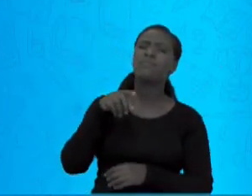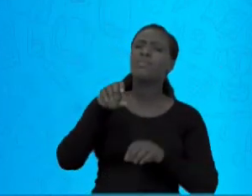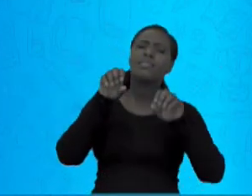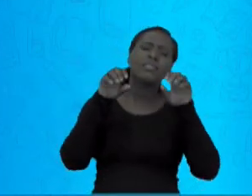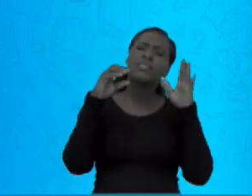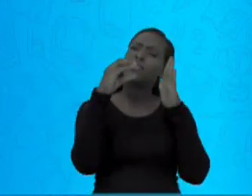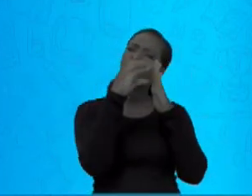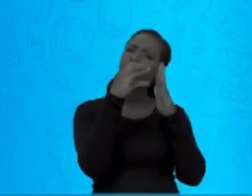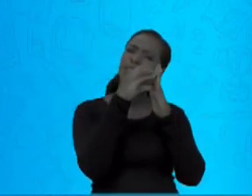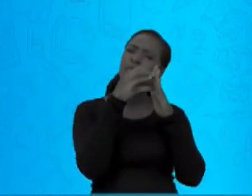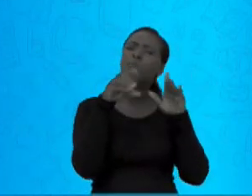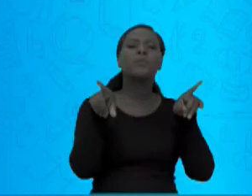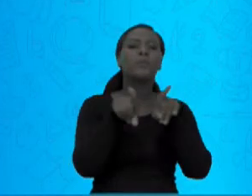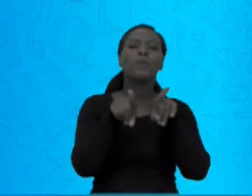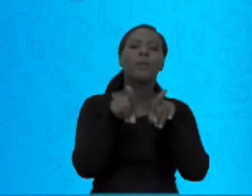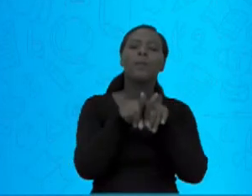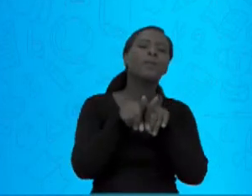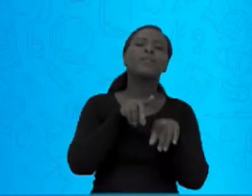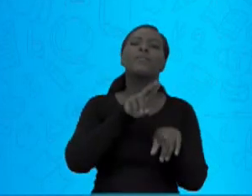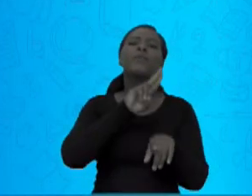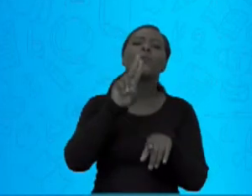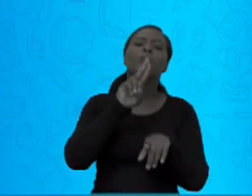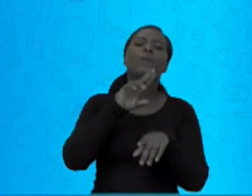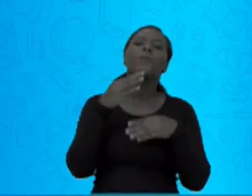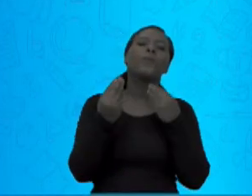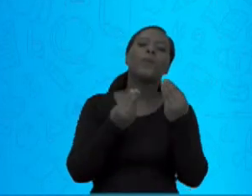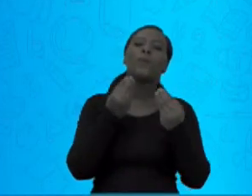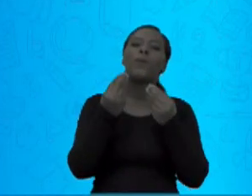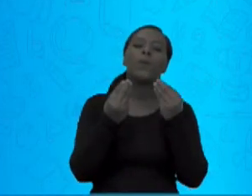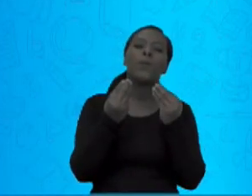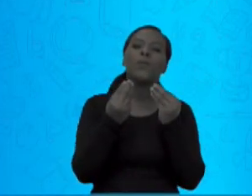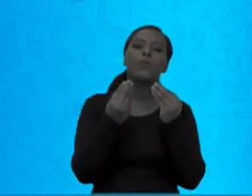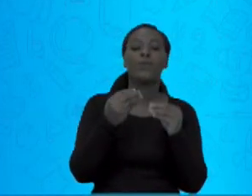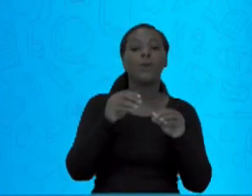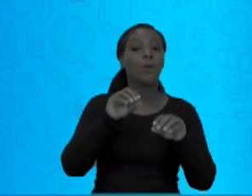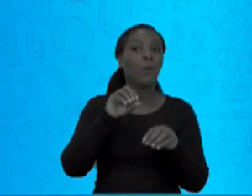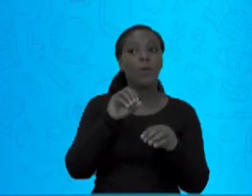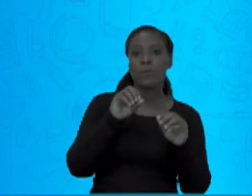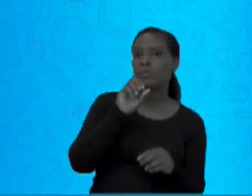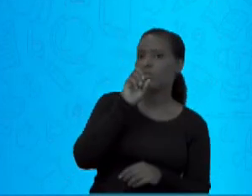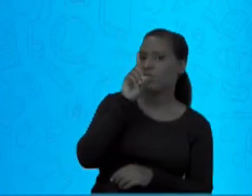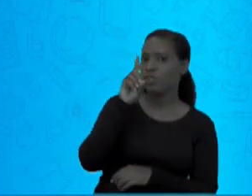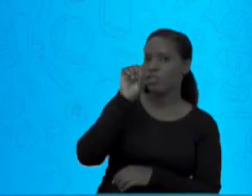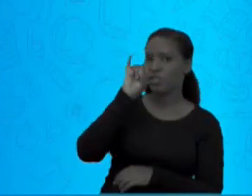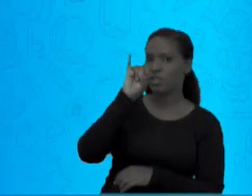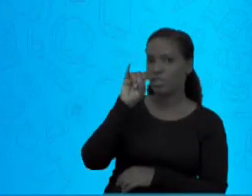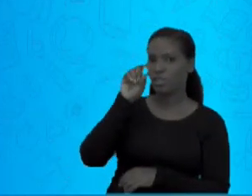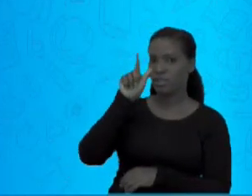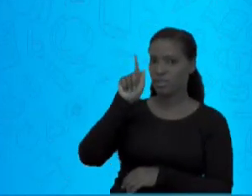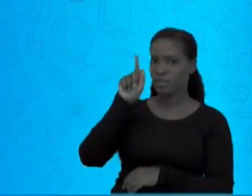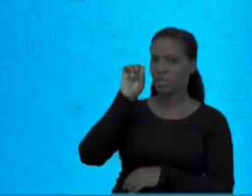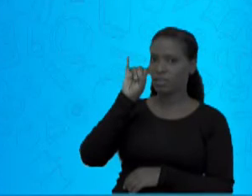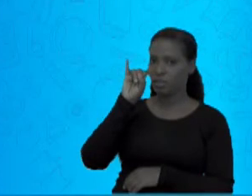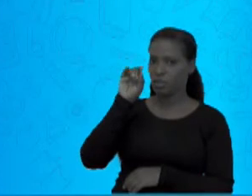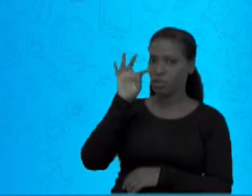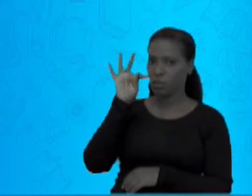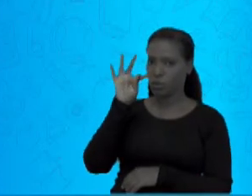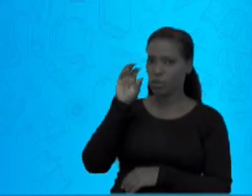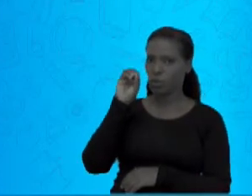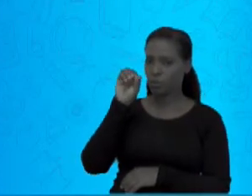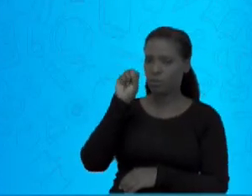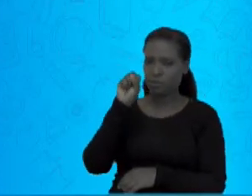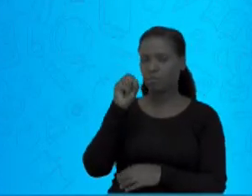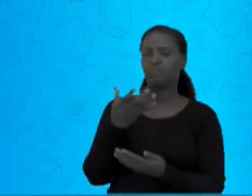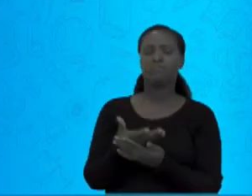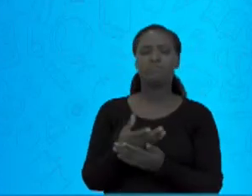símbolos, eles também são chamados de dígitos ou algarismos. Aqui, com esses